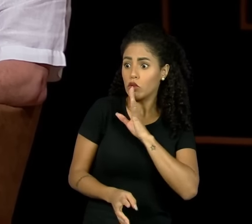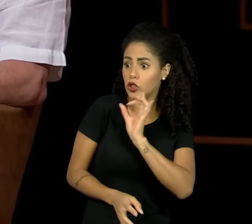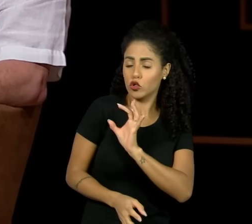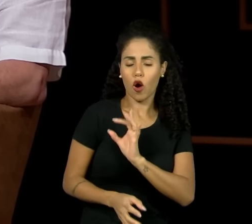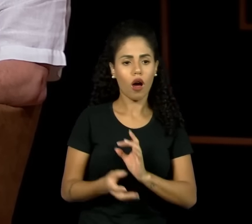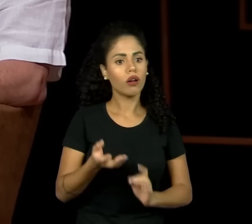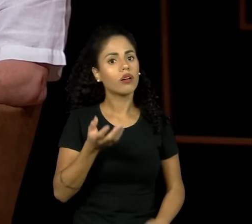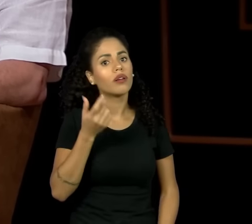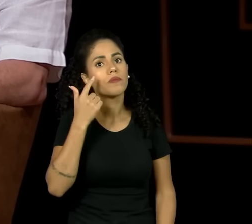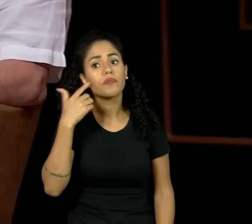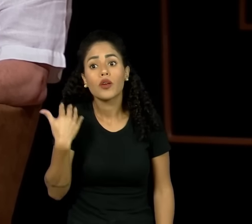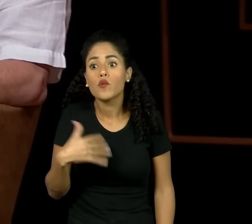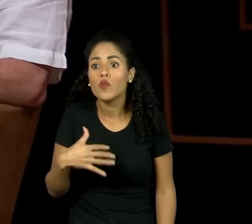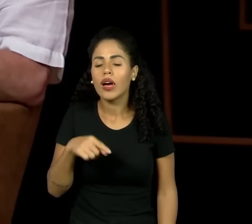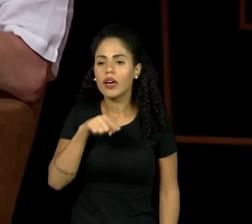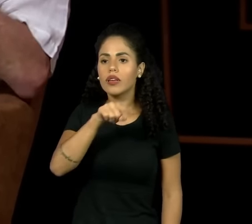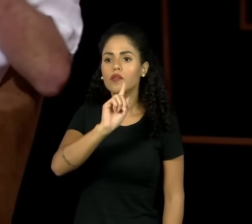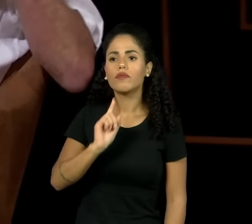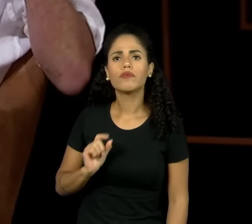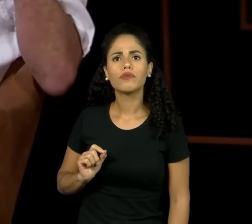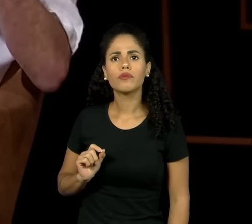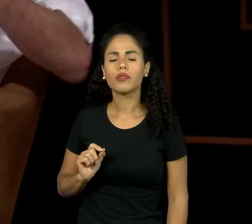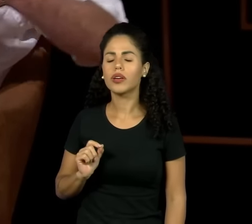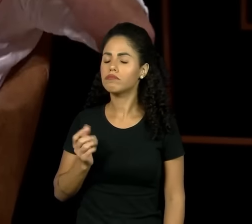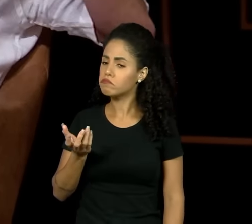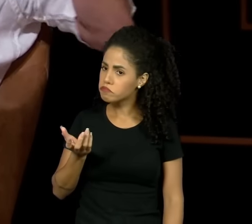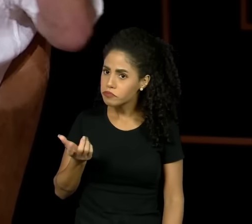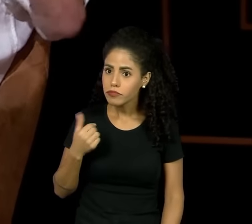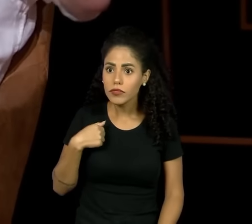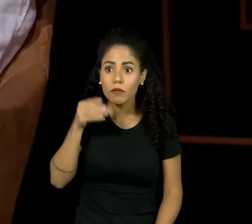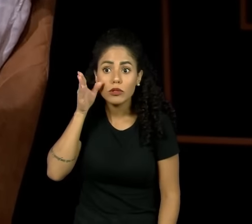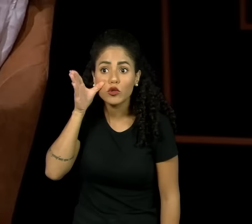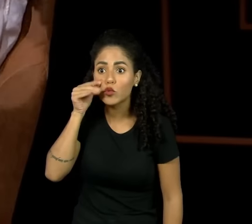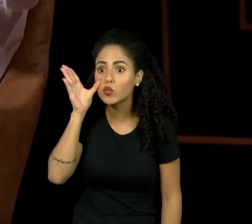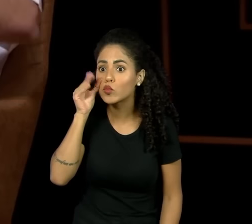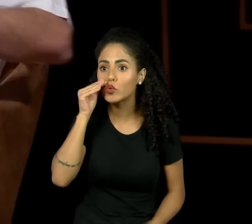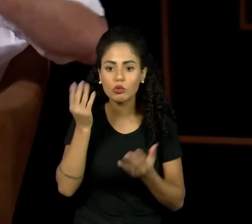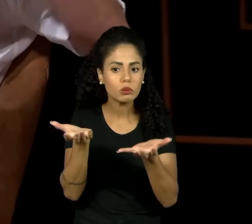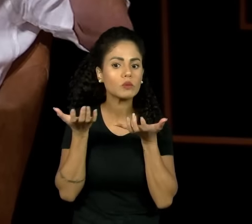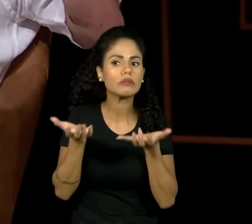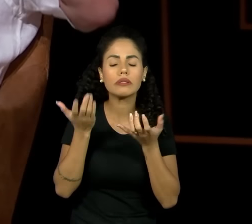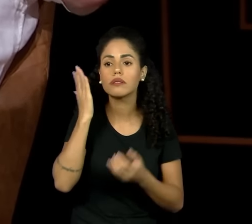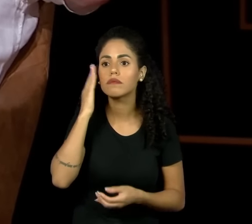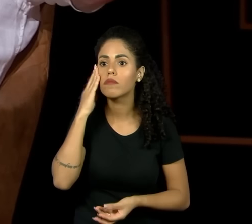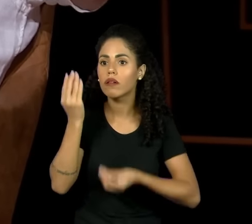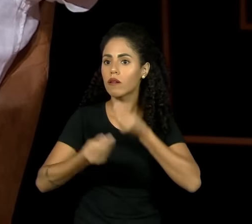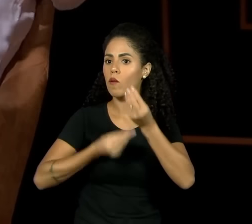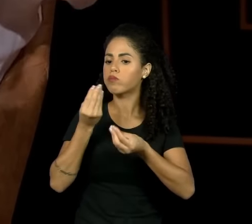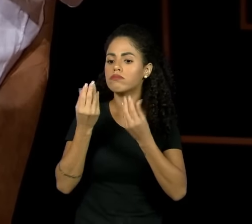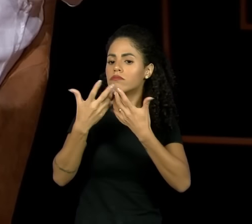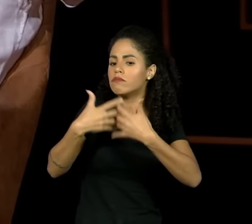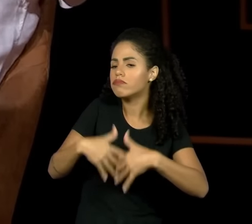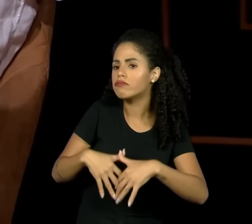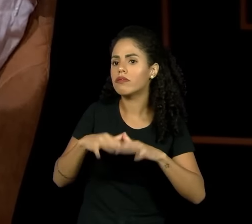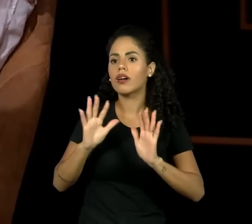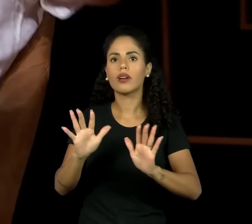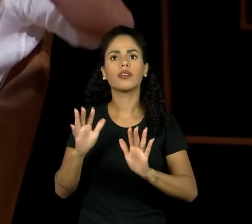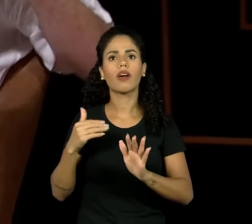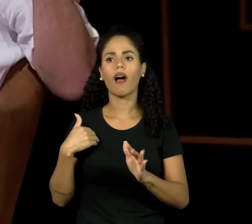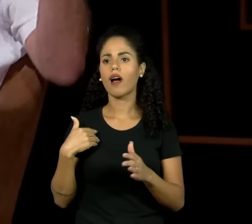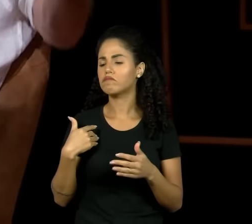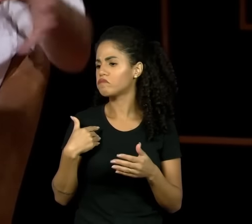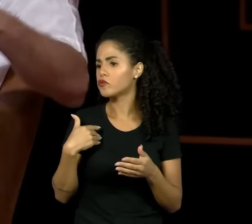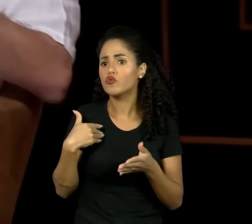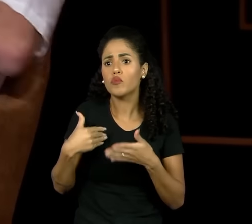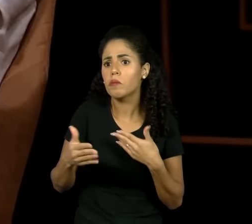e enfim eu Eu sempre tive essa coisa de mergulho assim sabe então se eu vou fazer não importa se